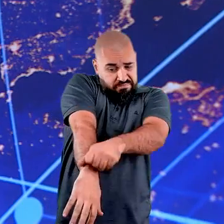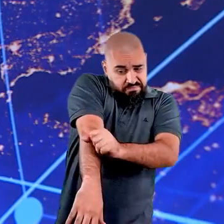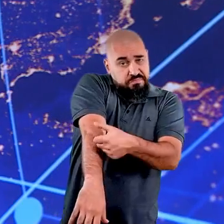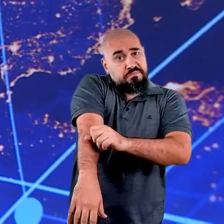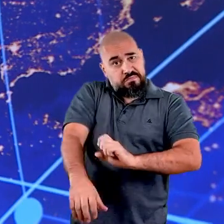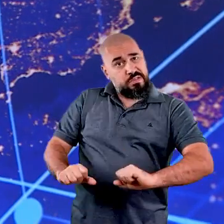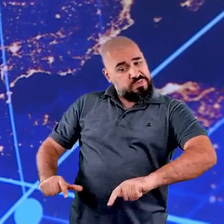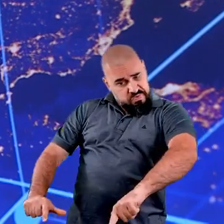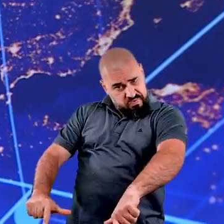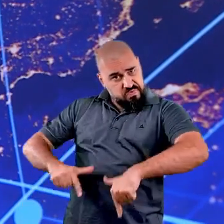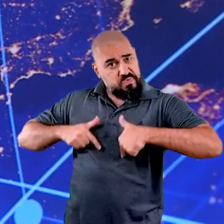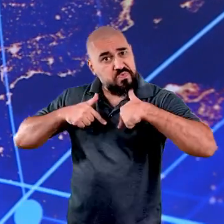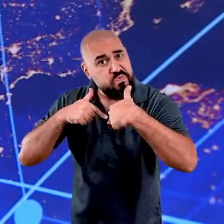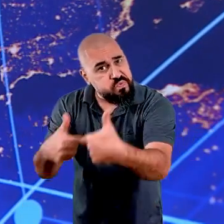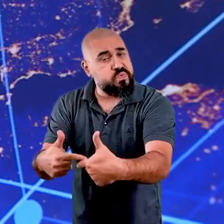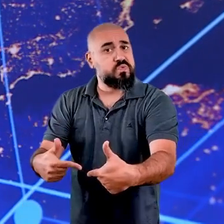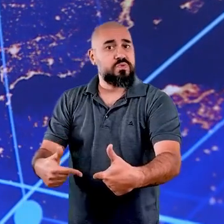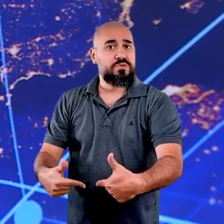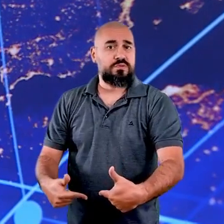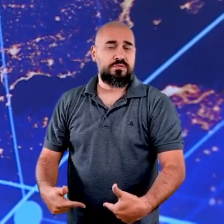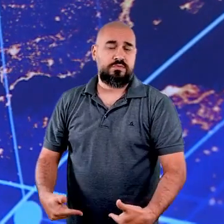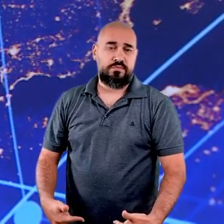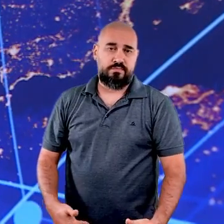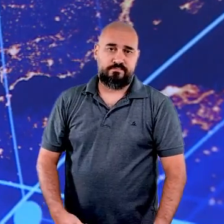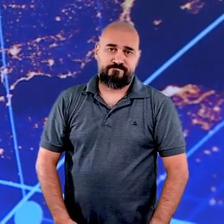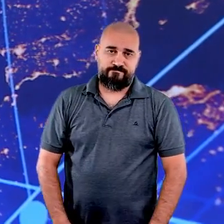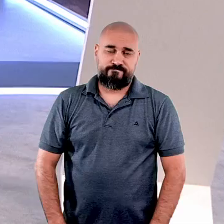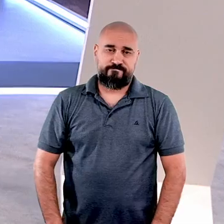e pôr a mão na massa, literalmente.